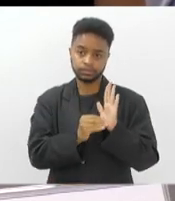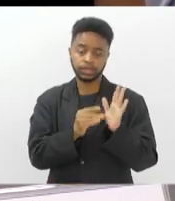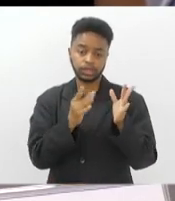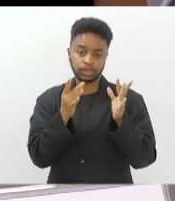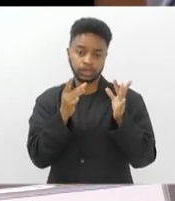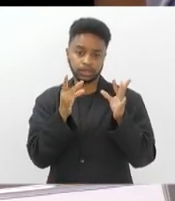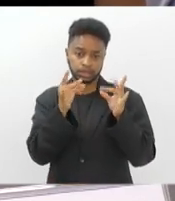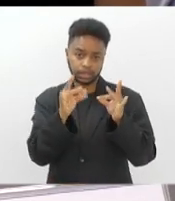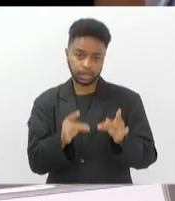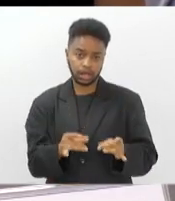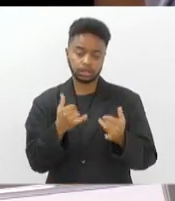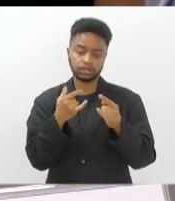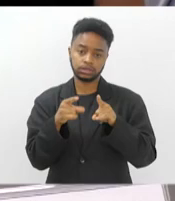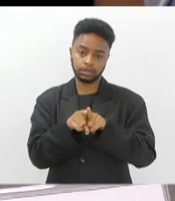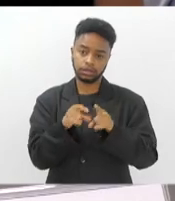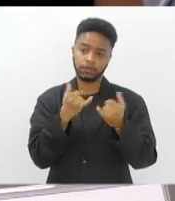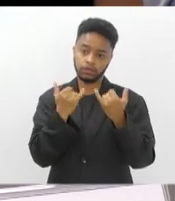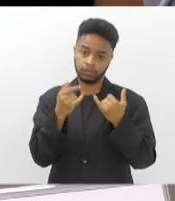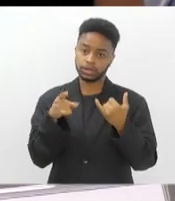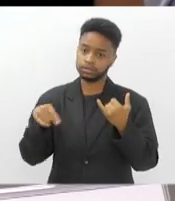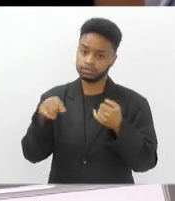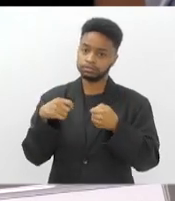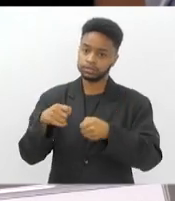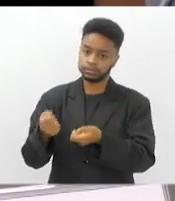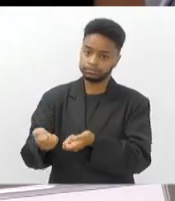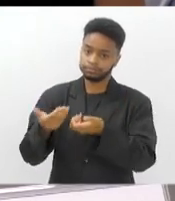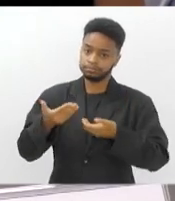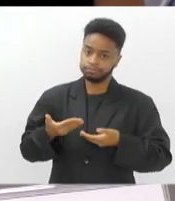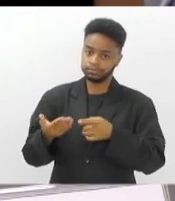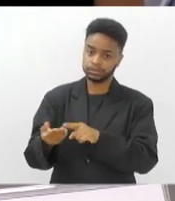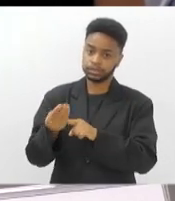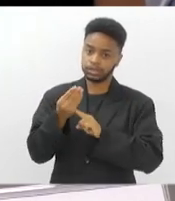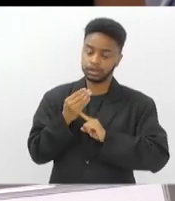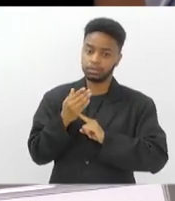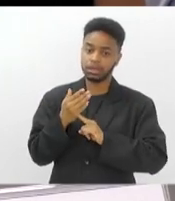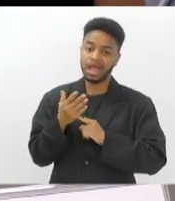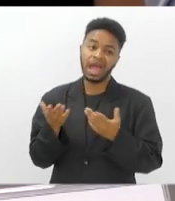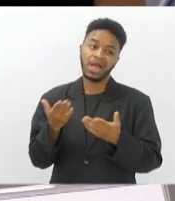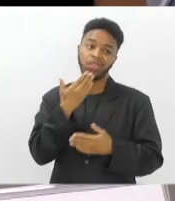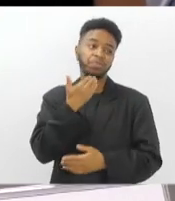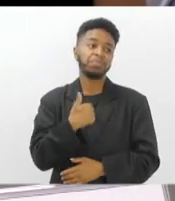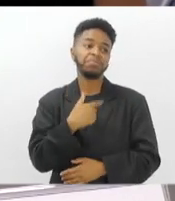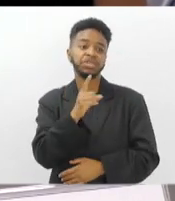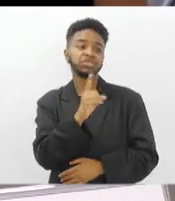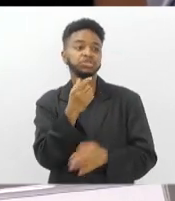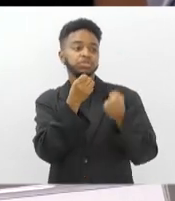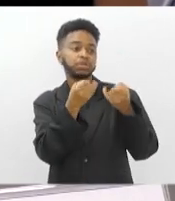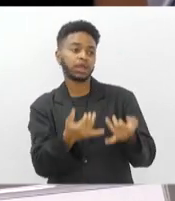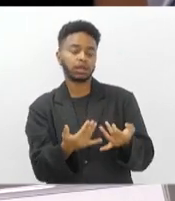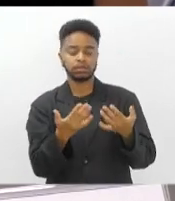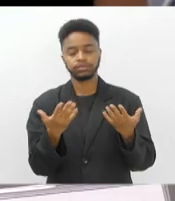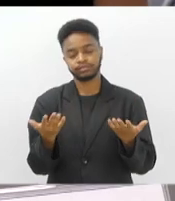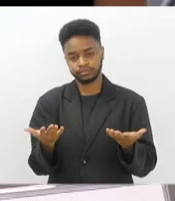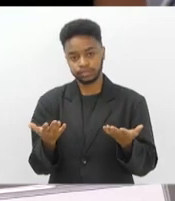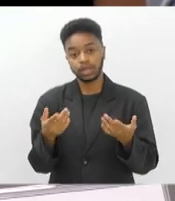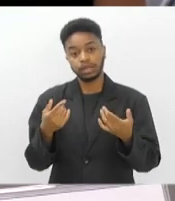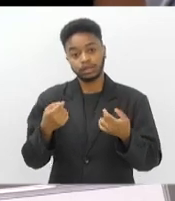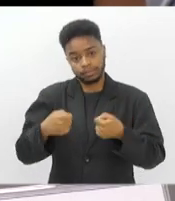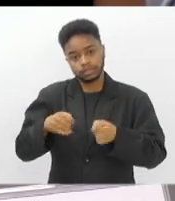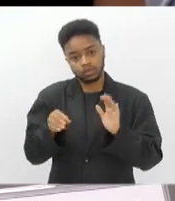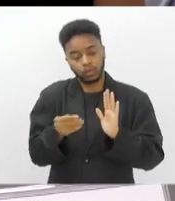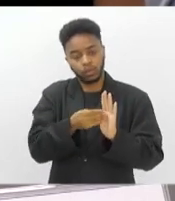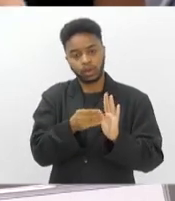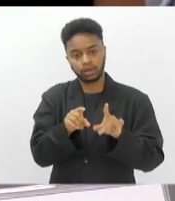gente né eles precisam trazer esses dados porque senão vai chegar aqui ah não me pediram para esclarecer isso e também se a gente